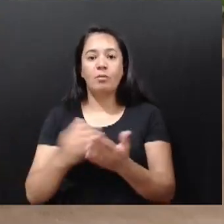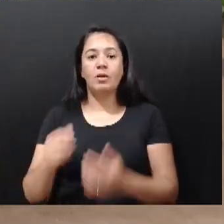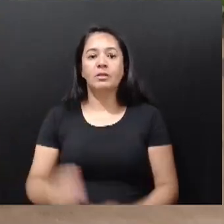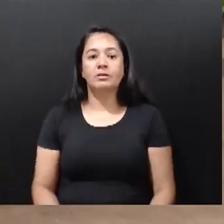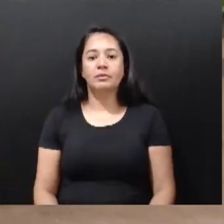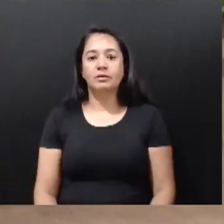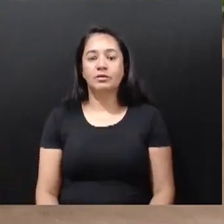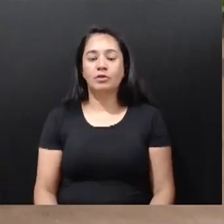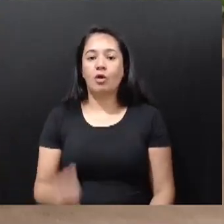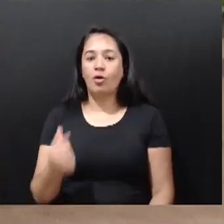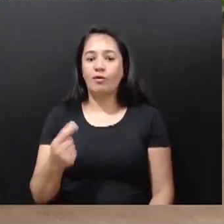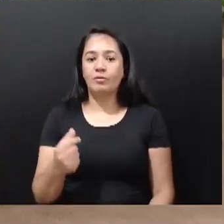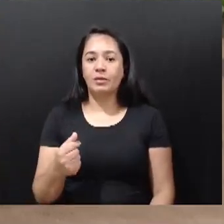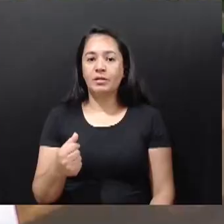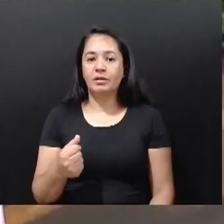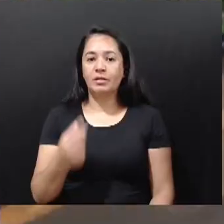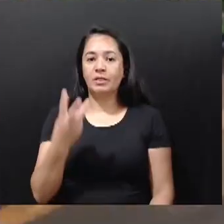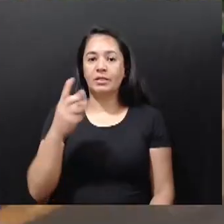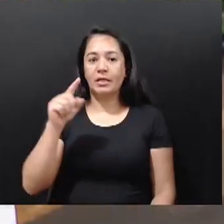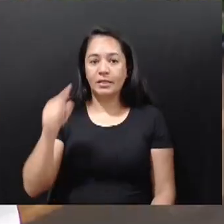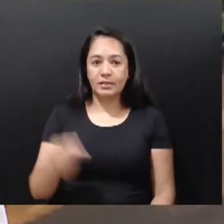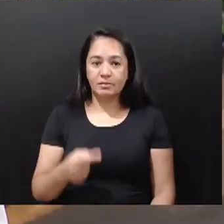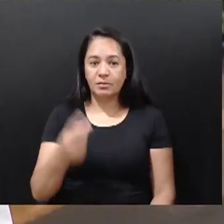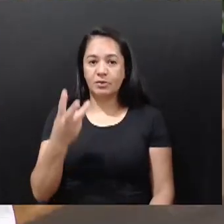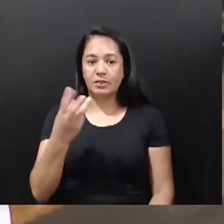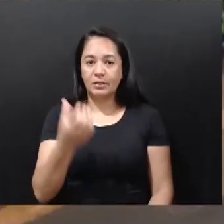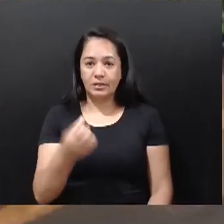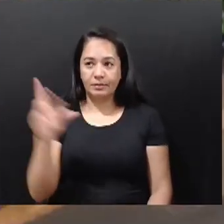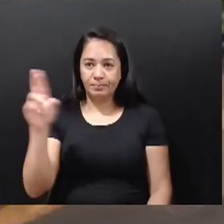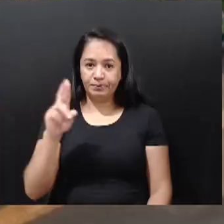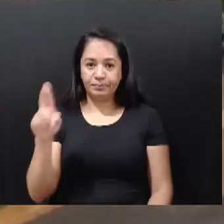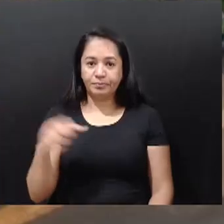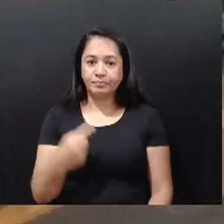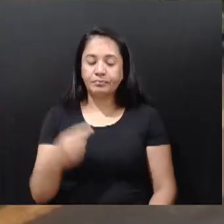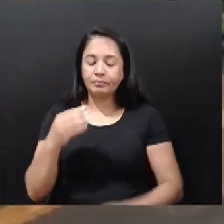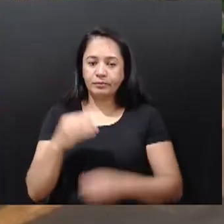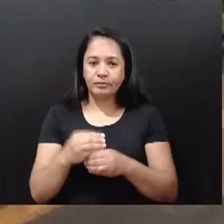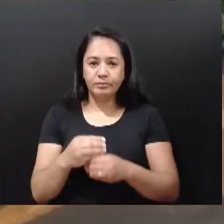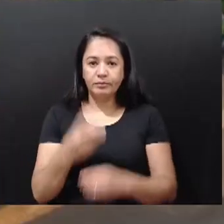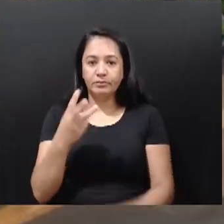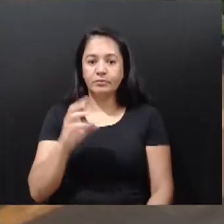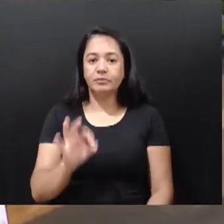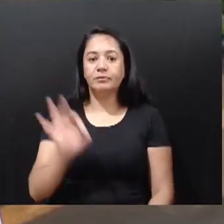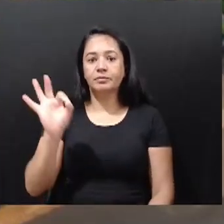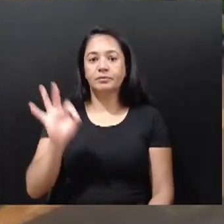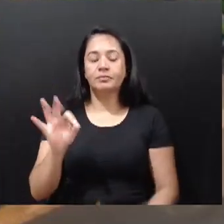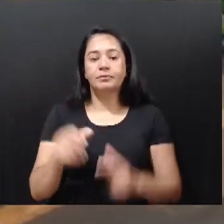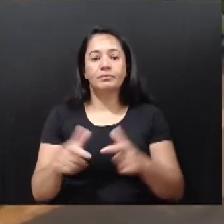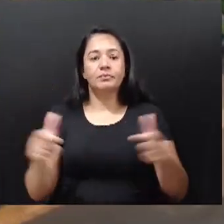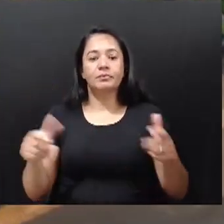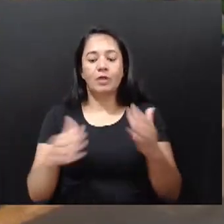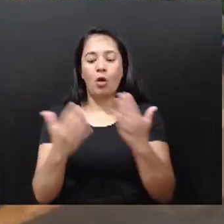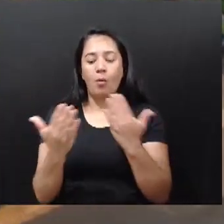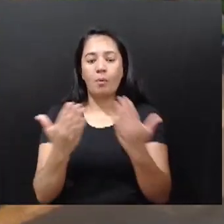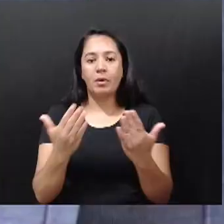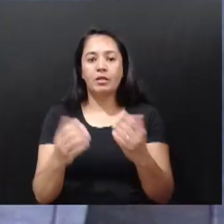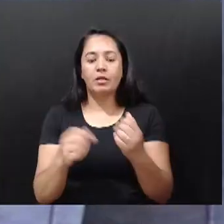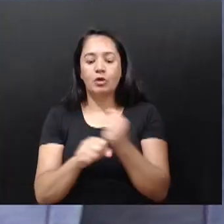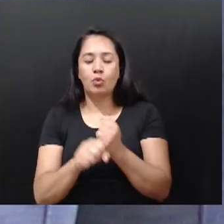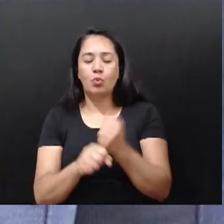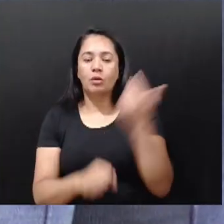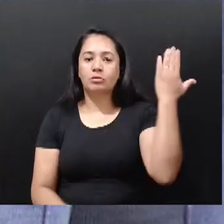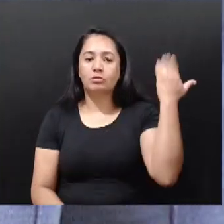sendo R$ 3.036. A gente está crescendo mais de 30% em relação ao ano passado. Tem se tornado cada vez mais um